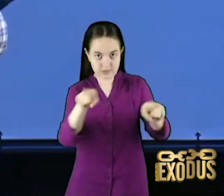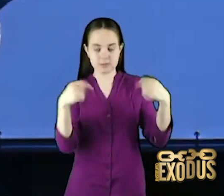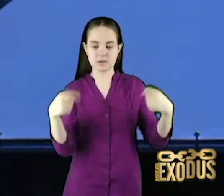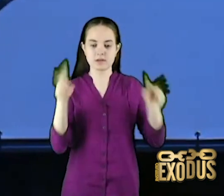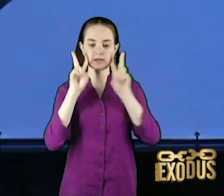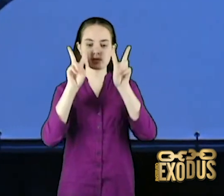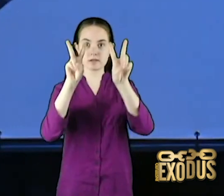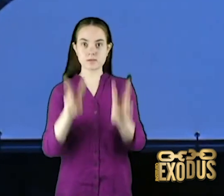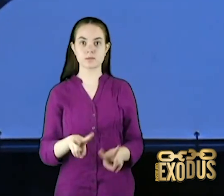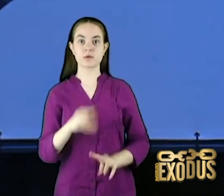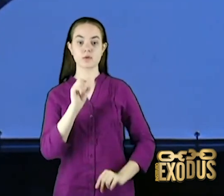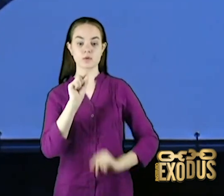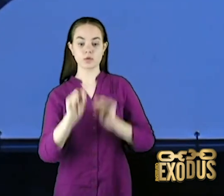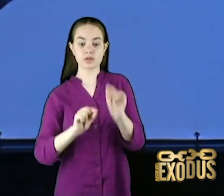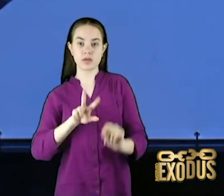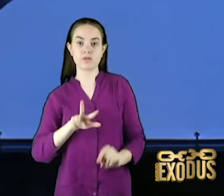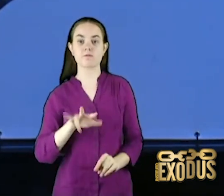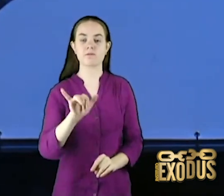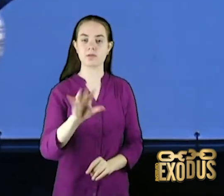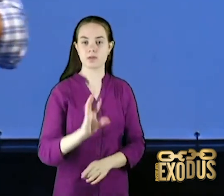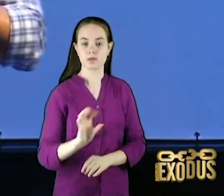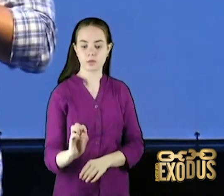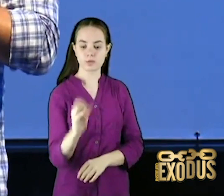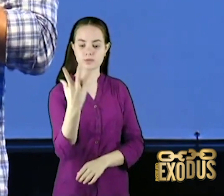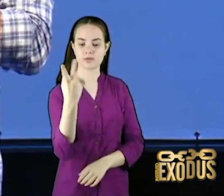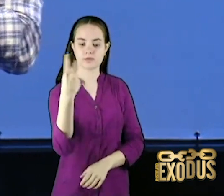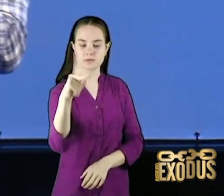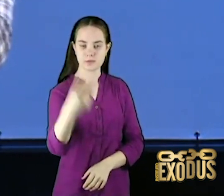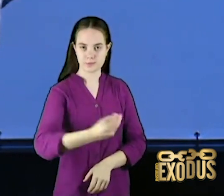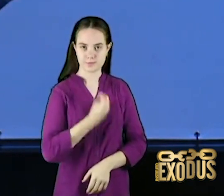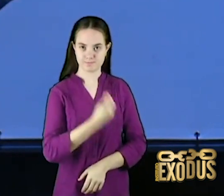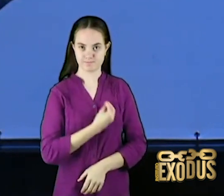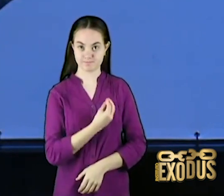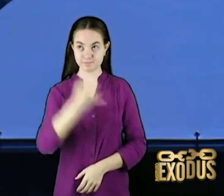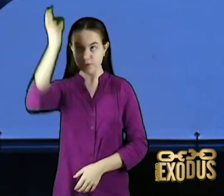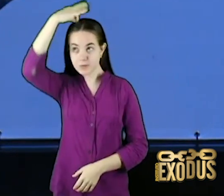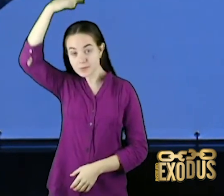clamado. Quando o Espírito Santo vem sobre você, querido,